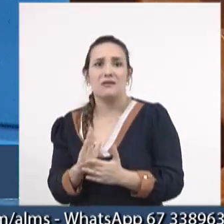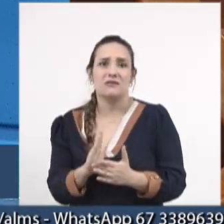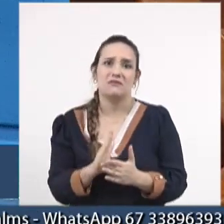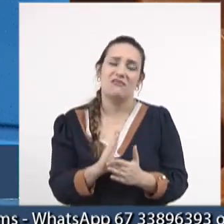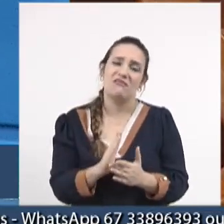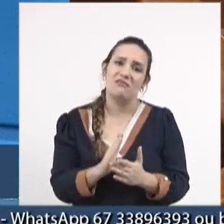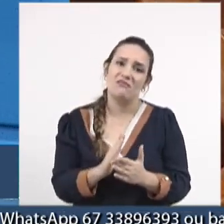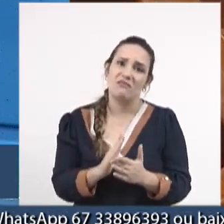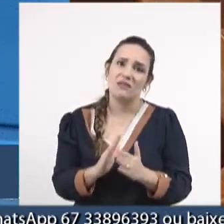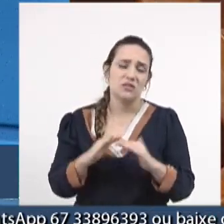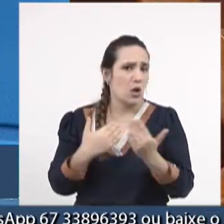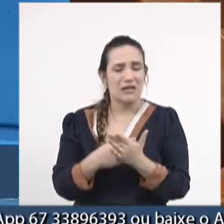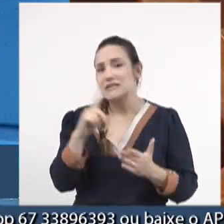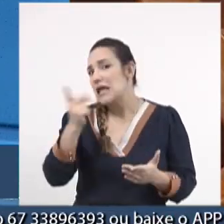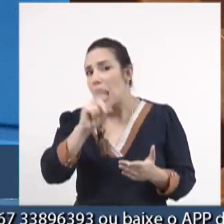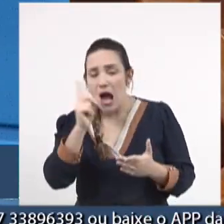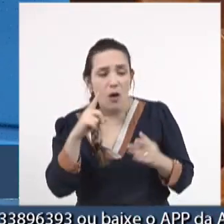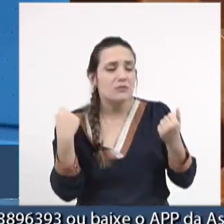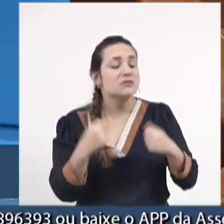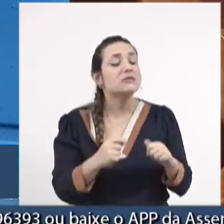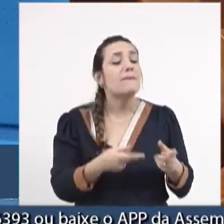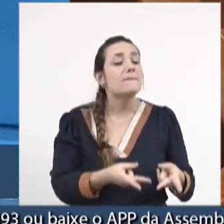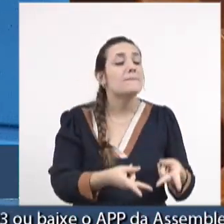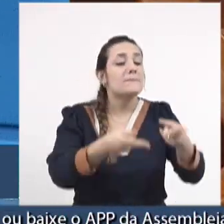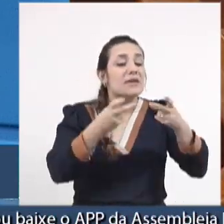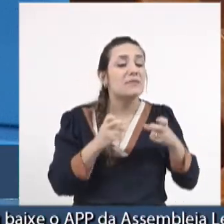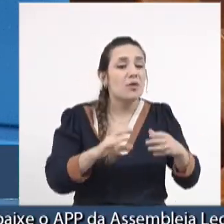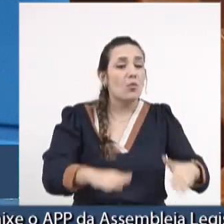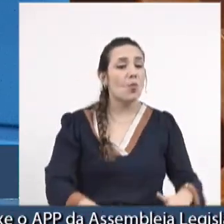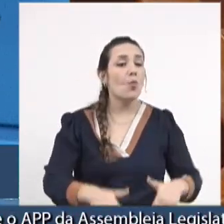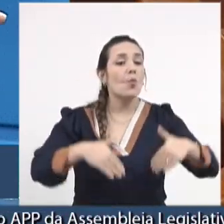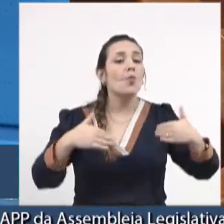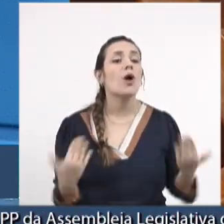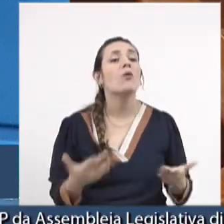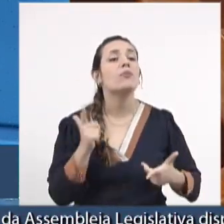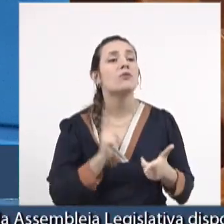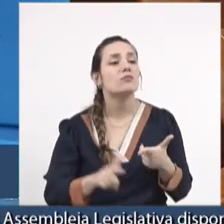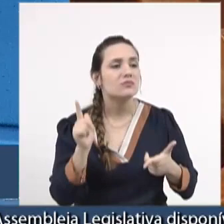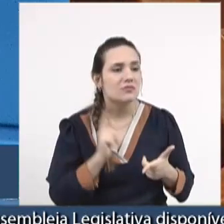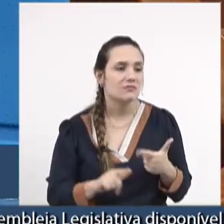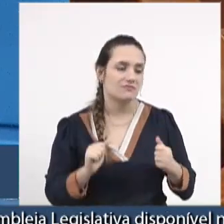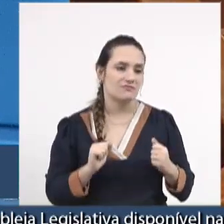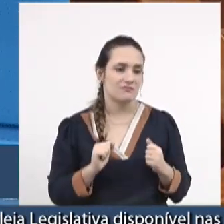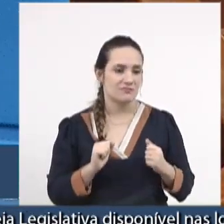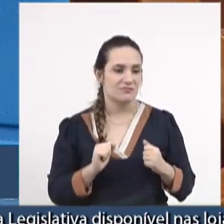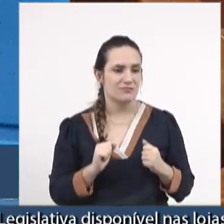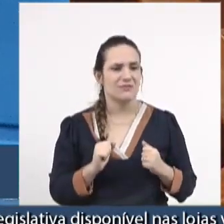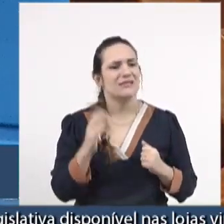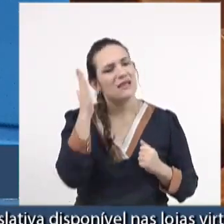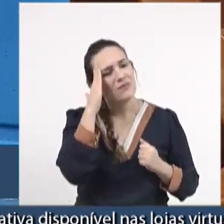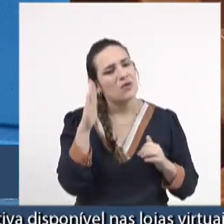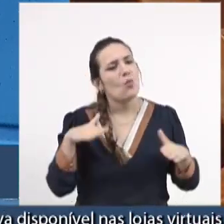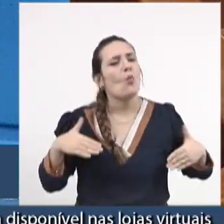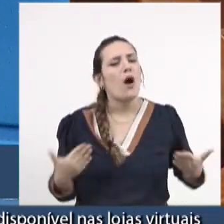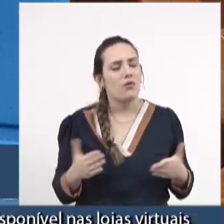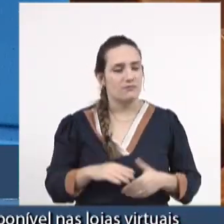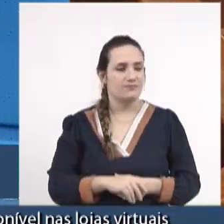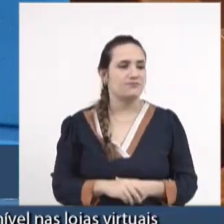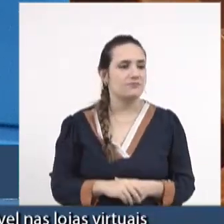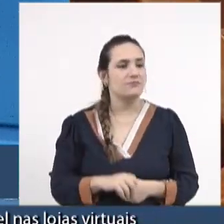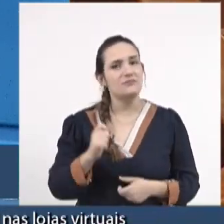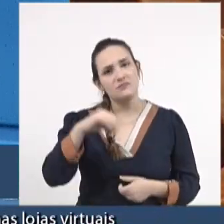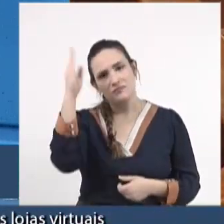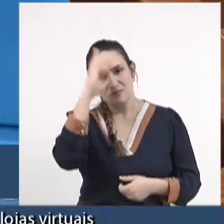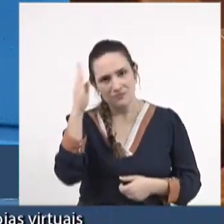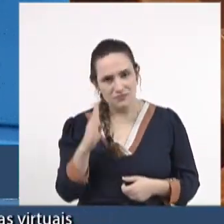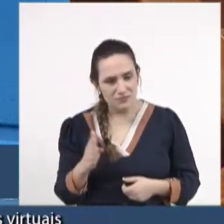haver condições de identificar e ir até o lar, para ver o que está acontecendo. No Brasil, nós